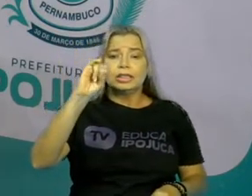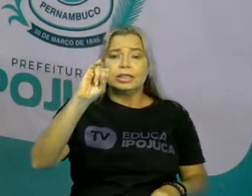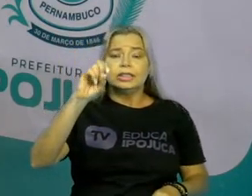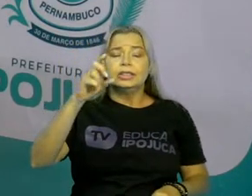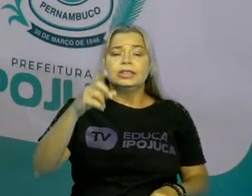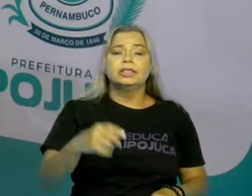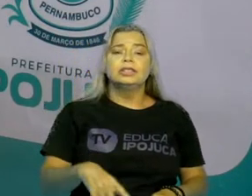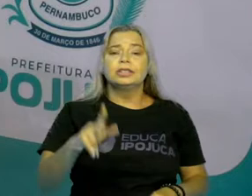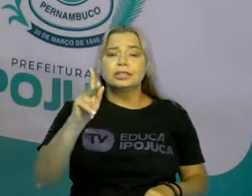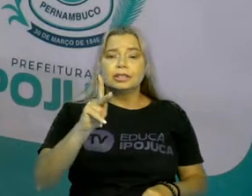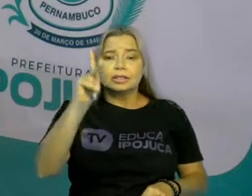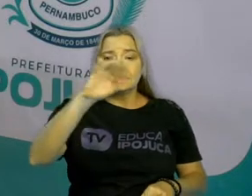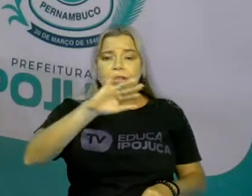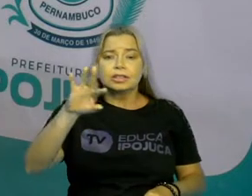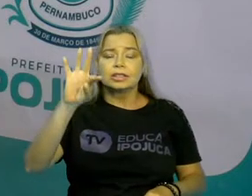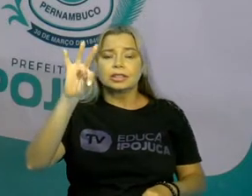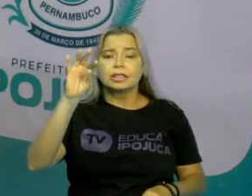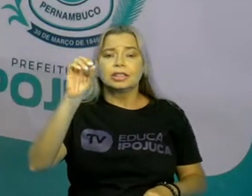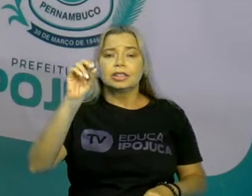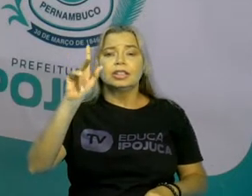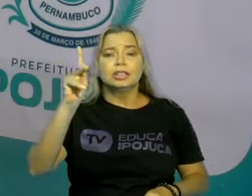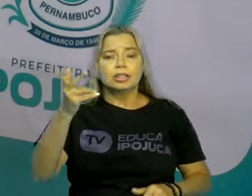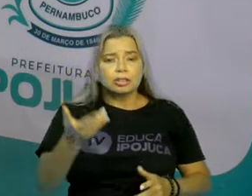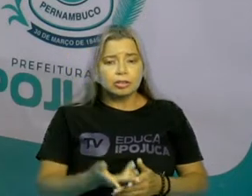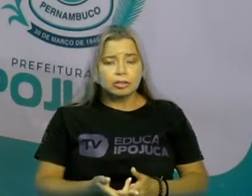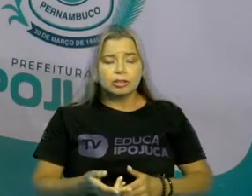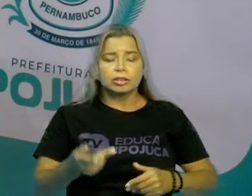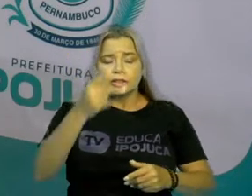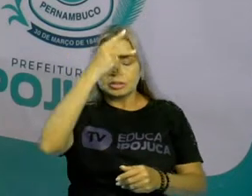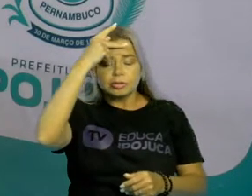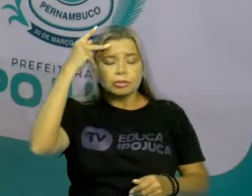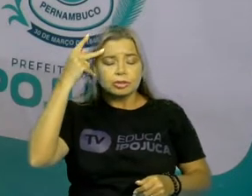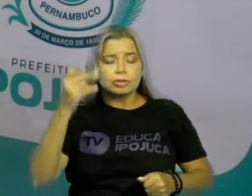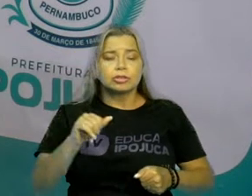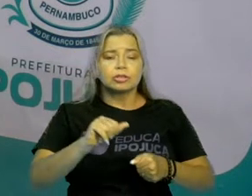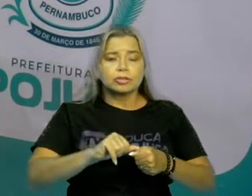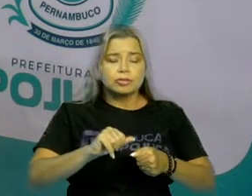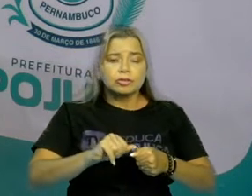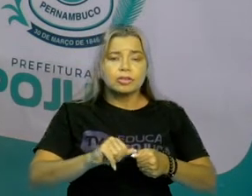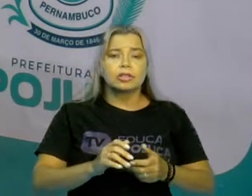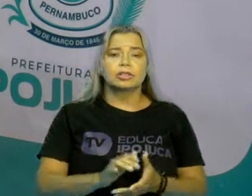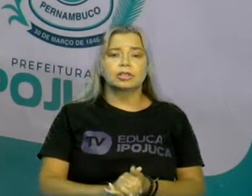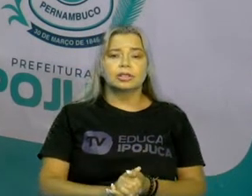suas produções. Também fazem parte das artes visuais.